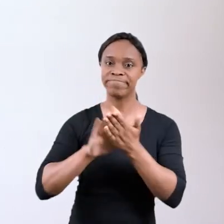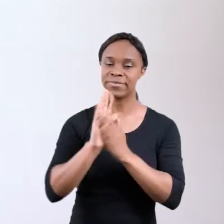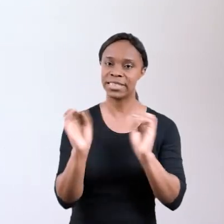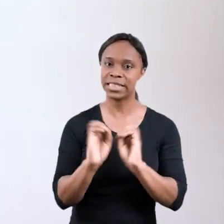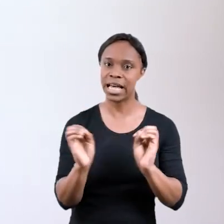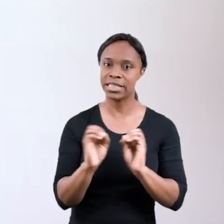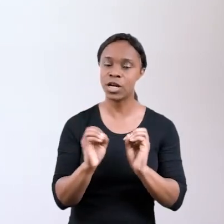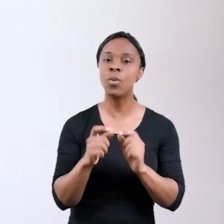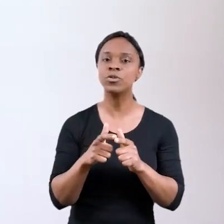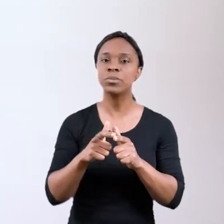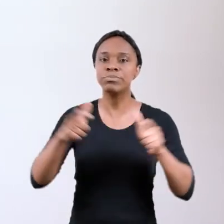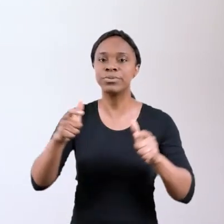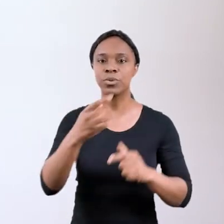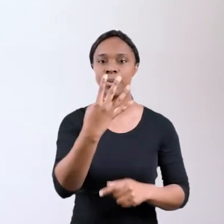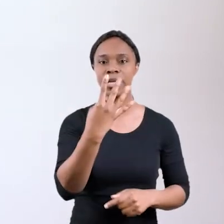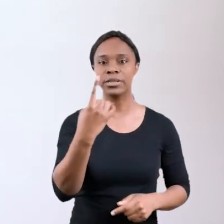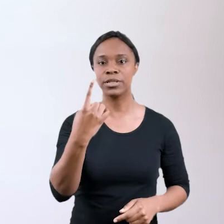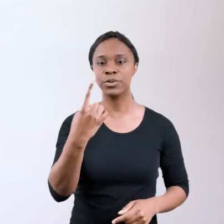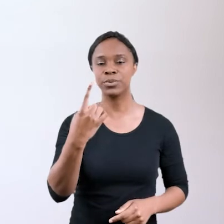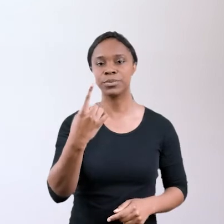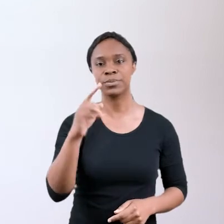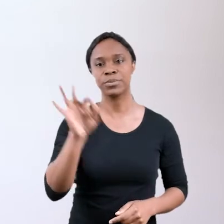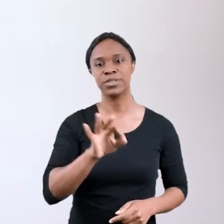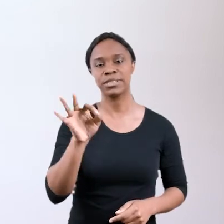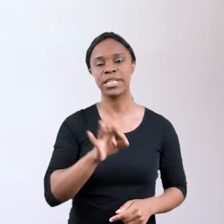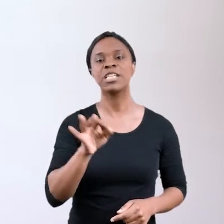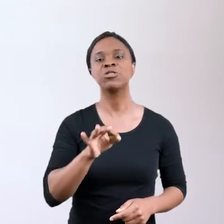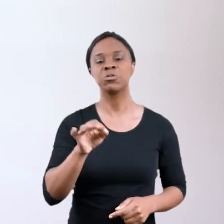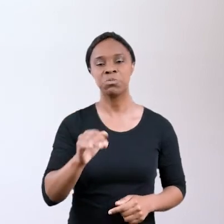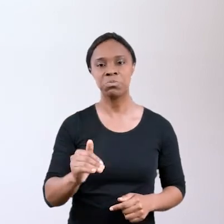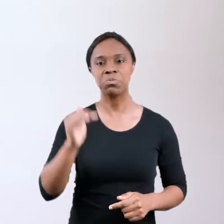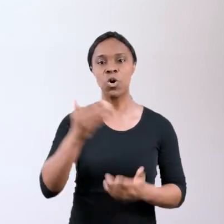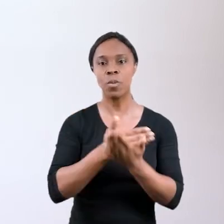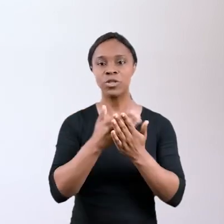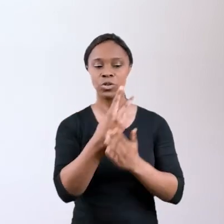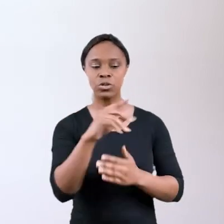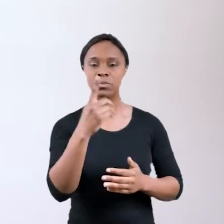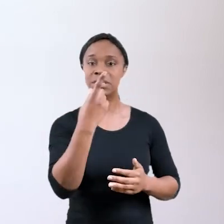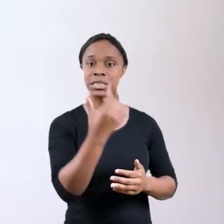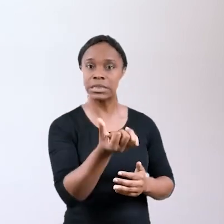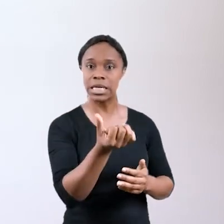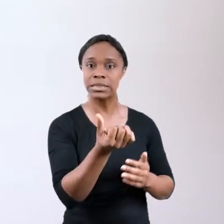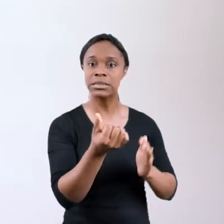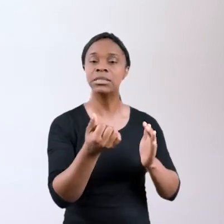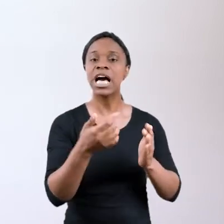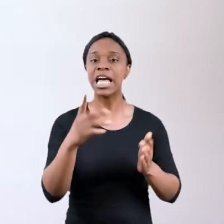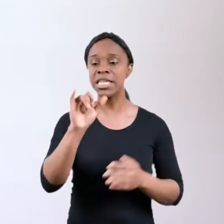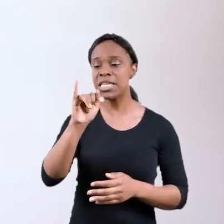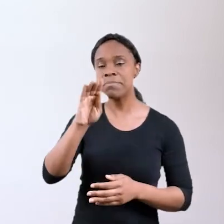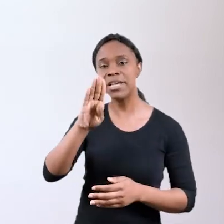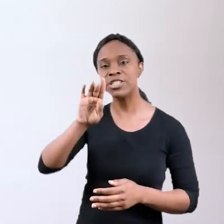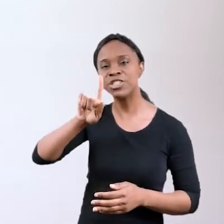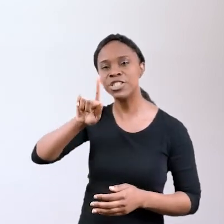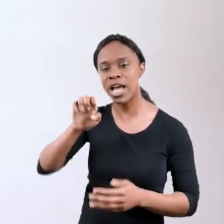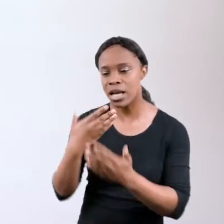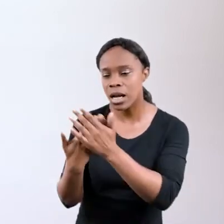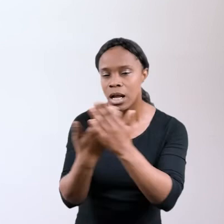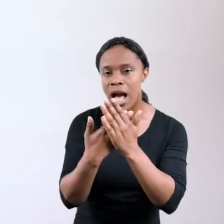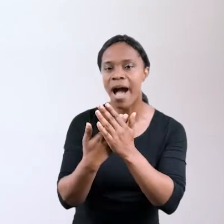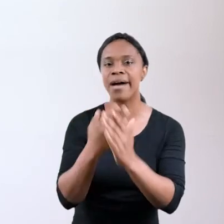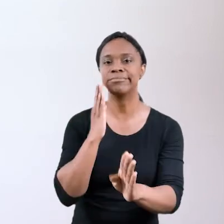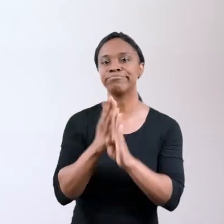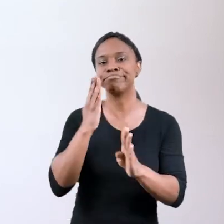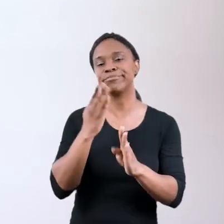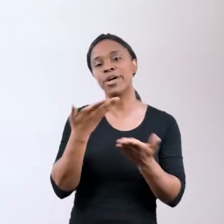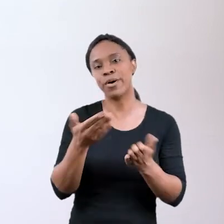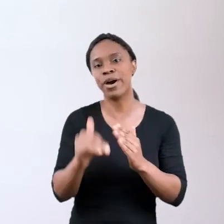superou os 41%. A maior proporção desde 2016, quando o IBGE passou a investigar esse índice.